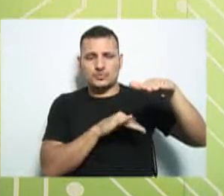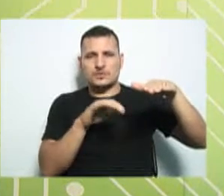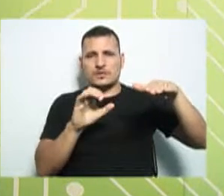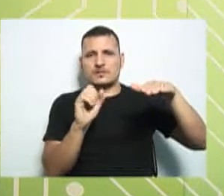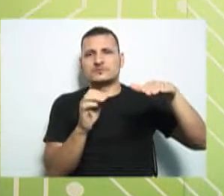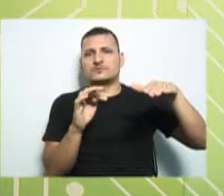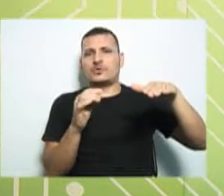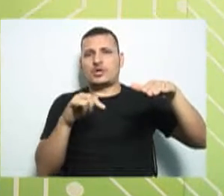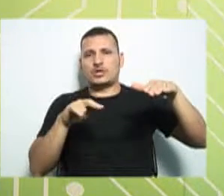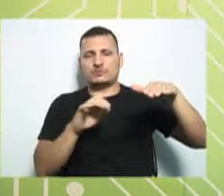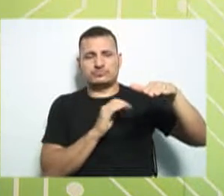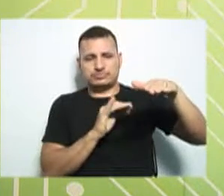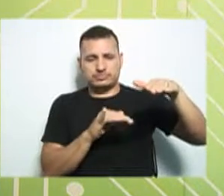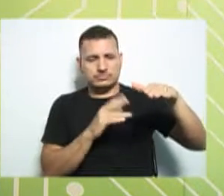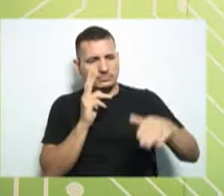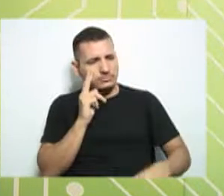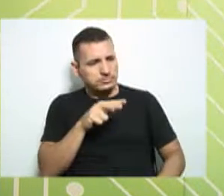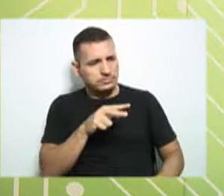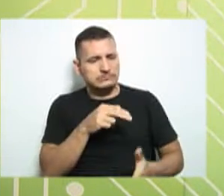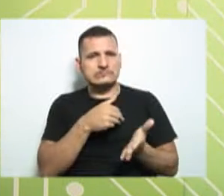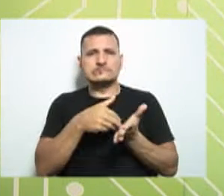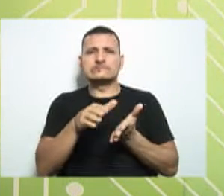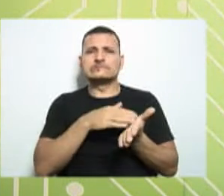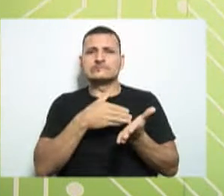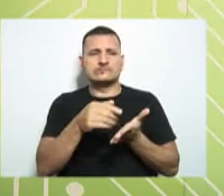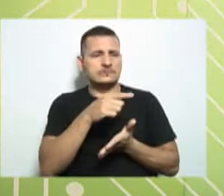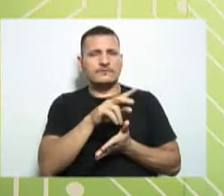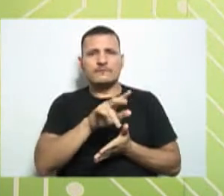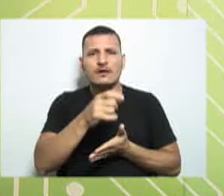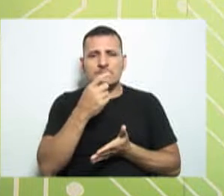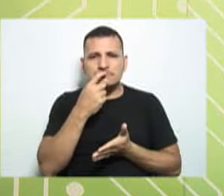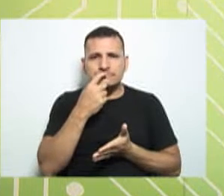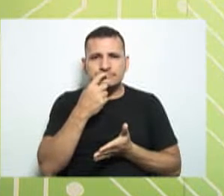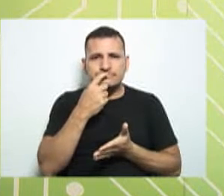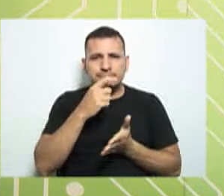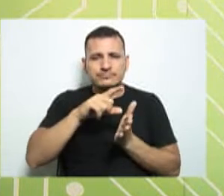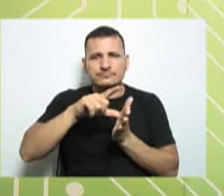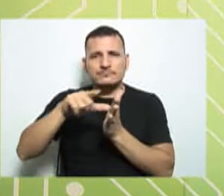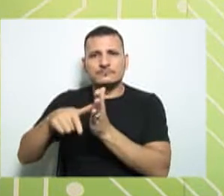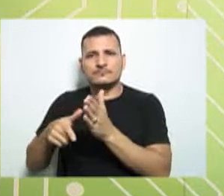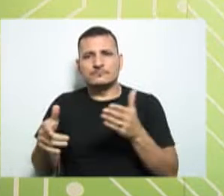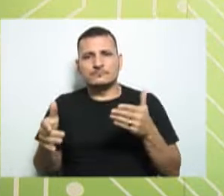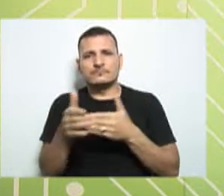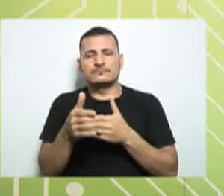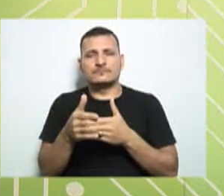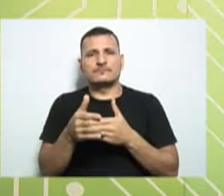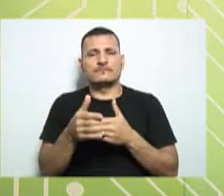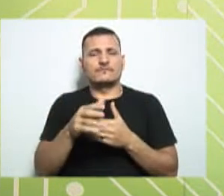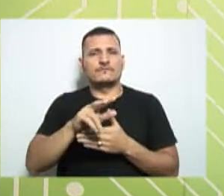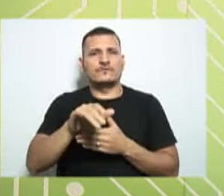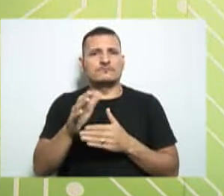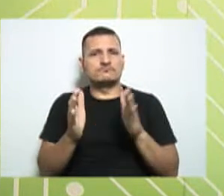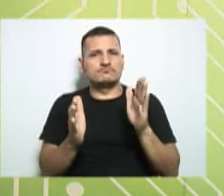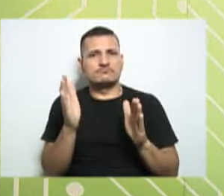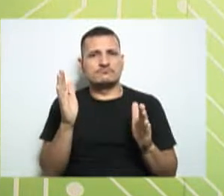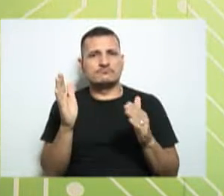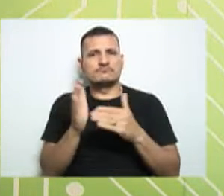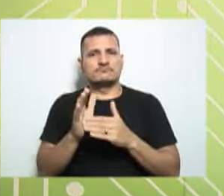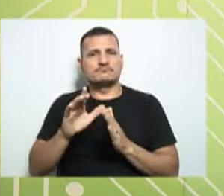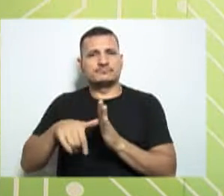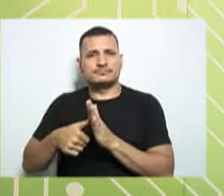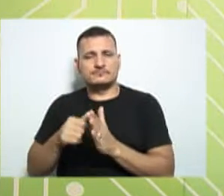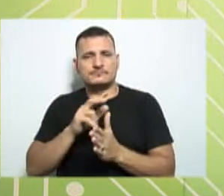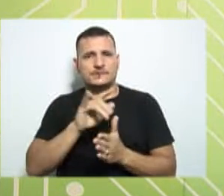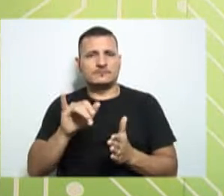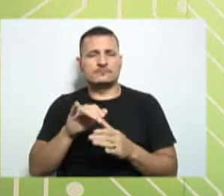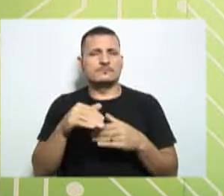acabam vendo que eles estão tendo manteigas que estão a vencer. Eles não fizeram o critério de primeiro ao entrar, primeiro ao sair. Então, o